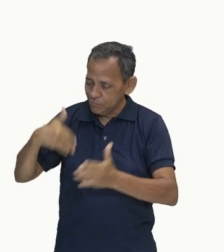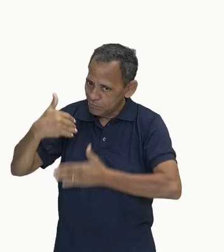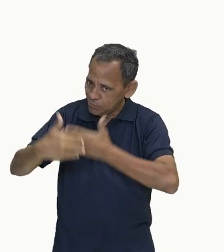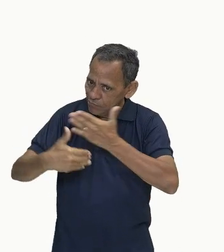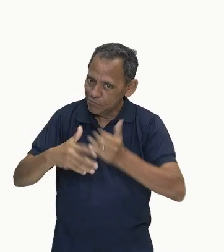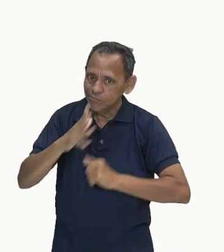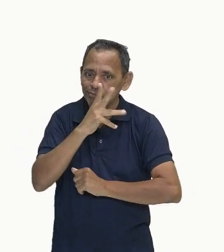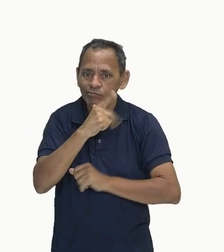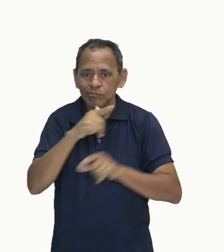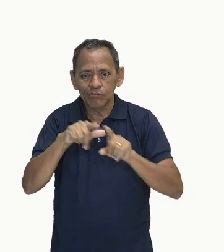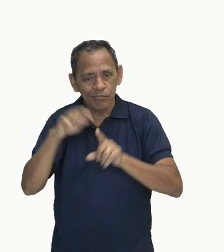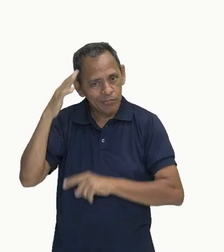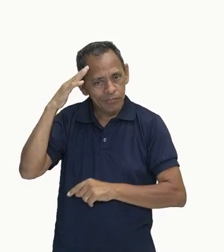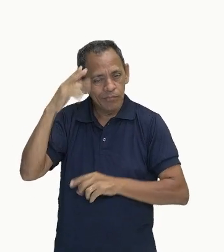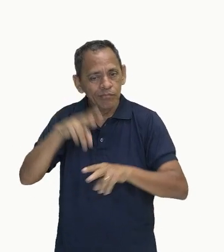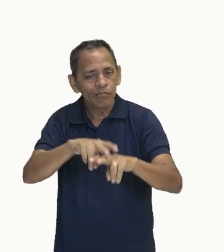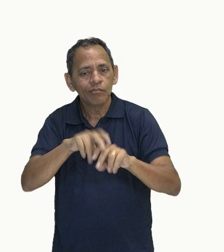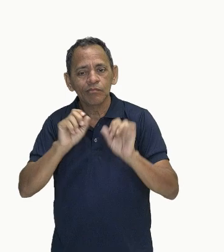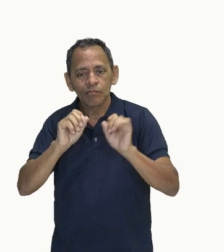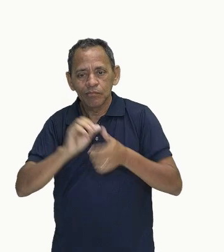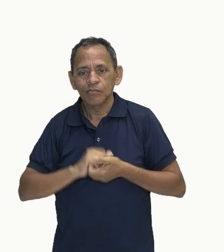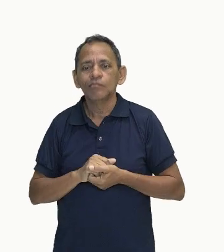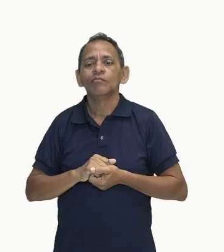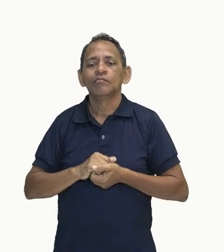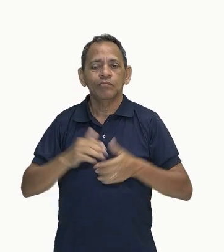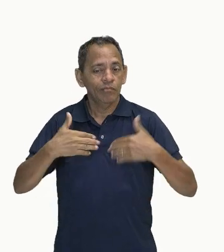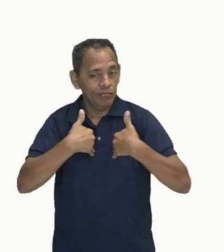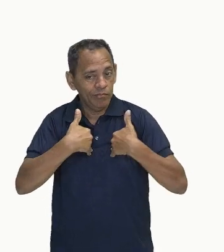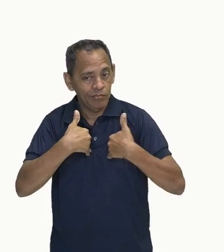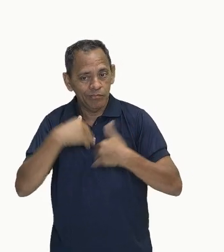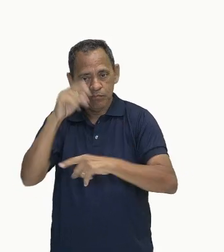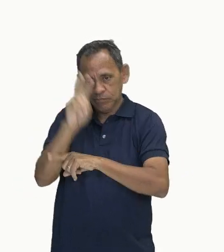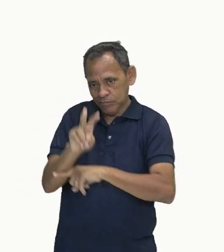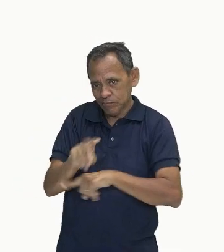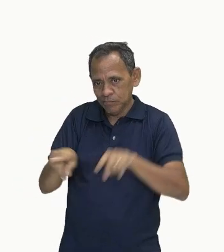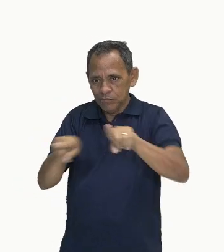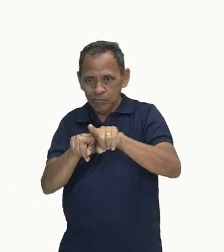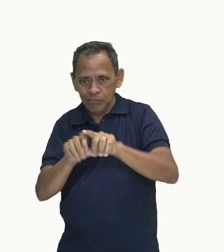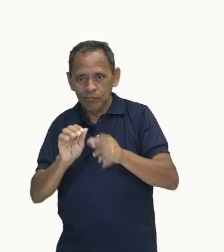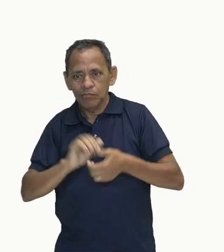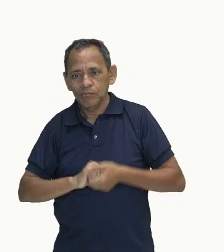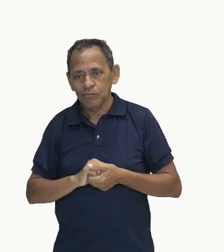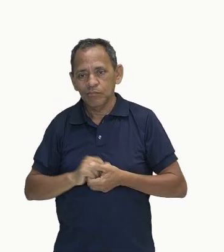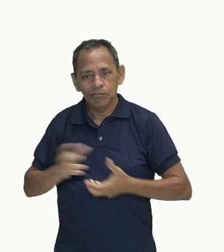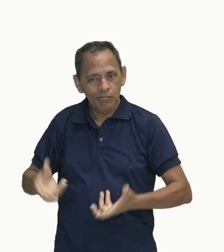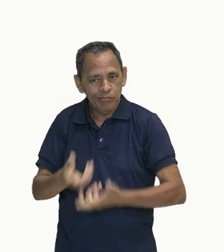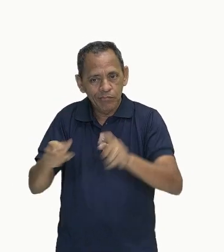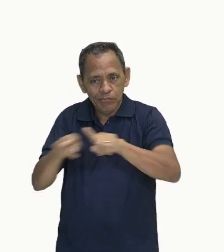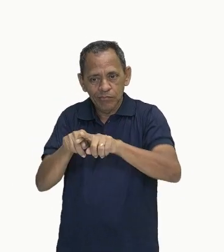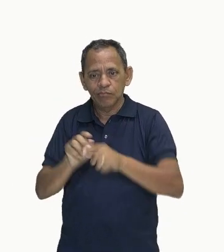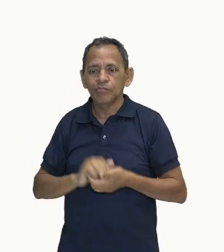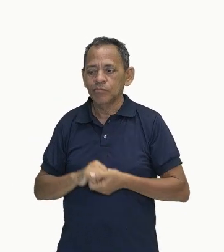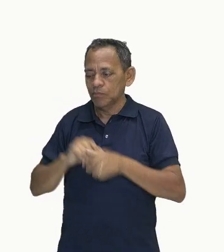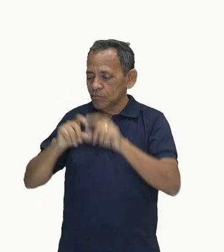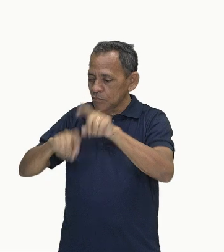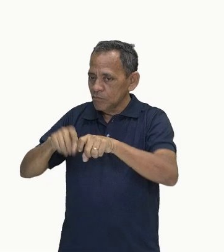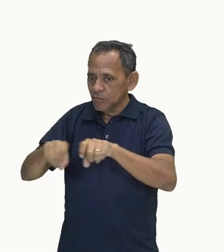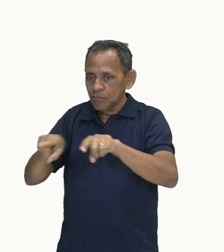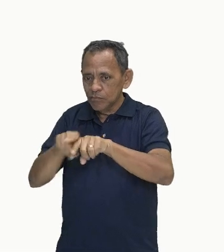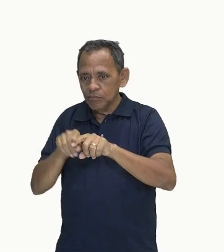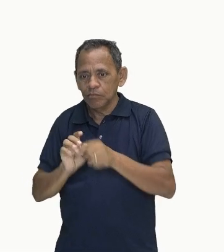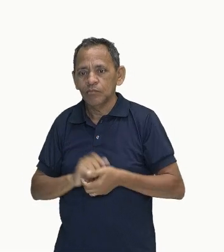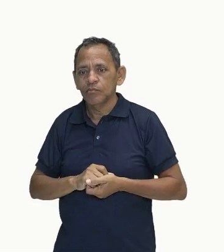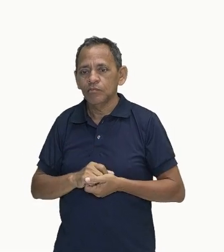que ocorreu principalmente devido a essa domesticação dos animais e ao cultivo dos cereais. A agricultura, gente, ela compreende o cultivo